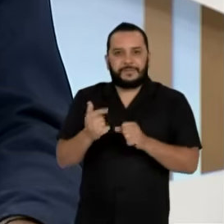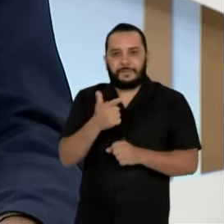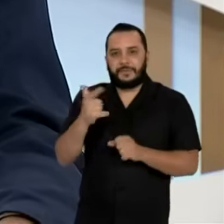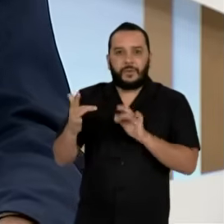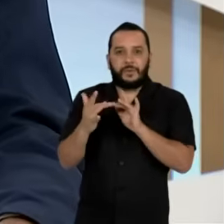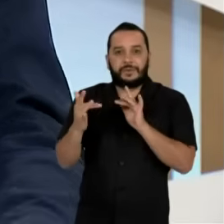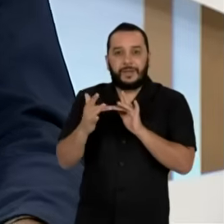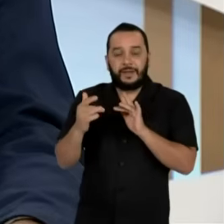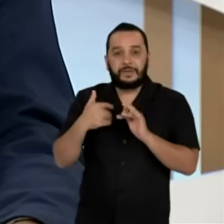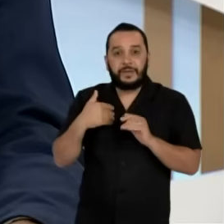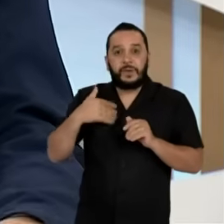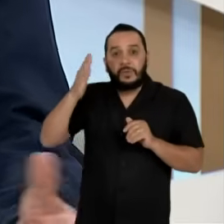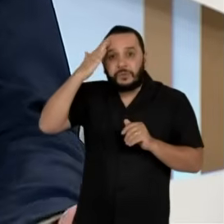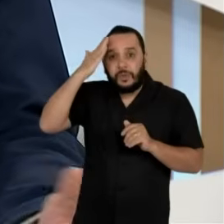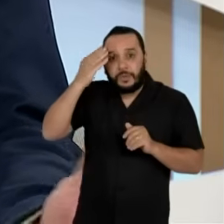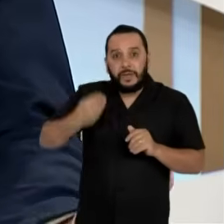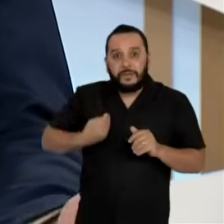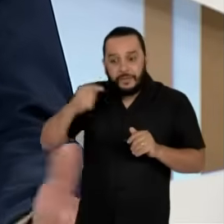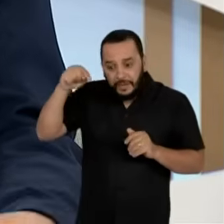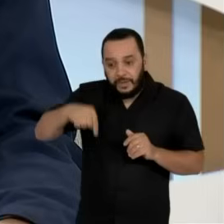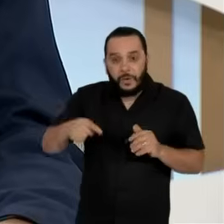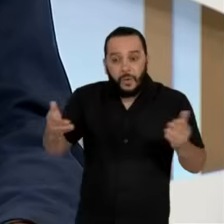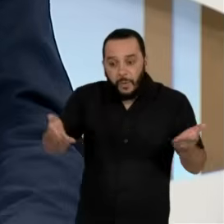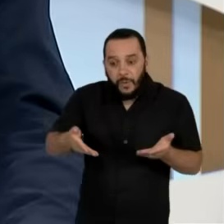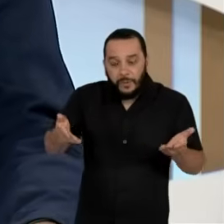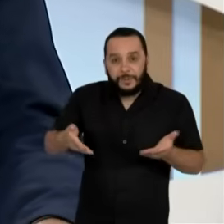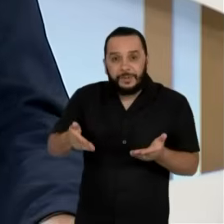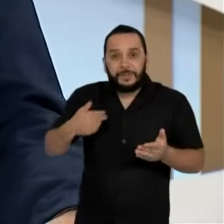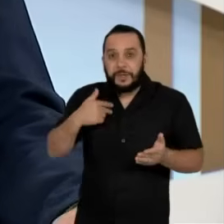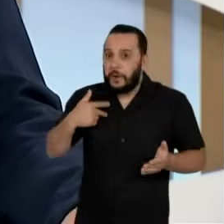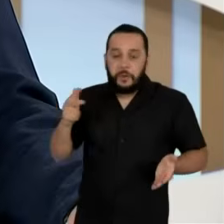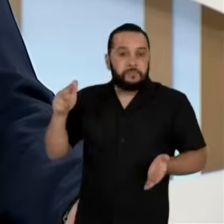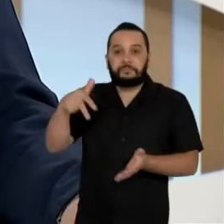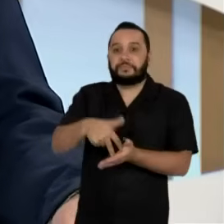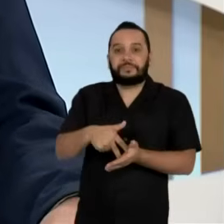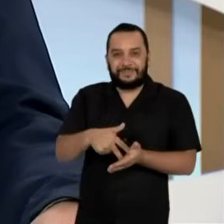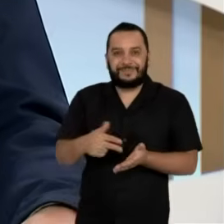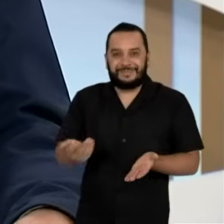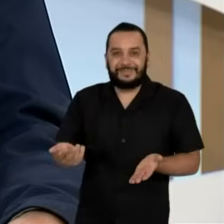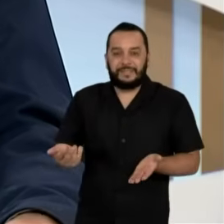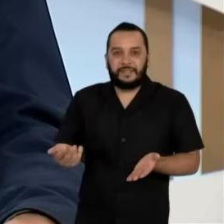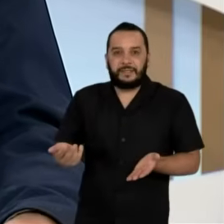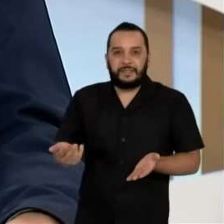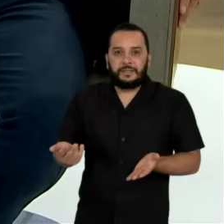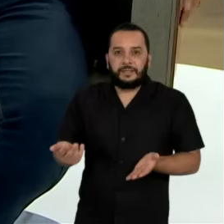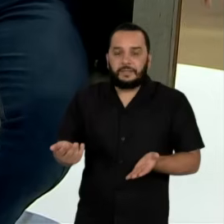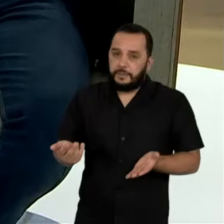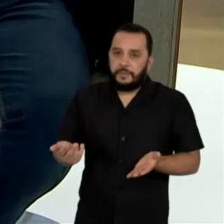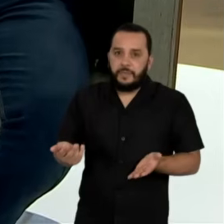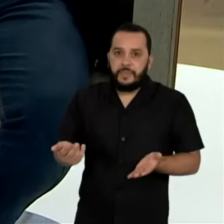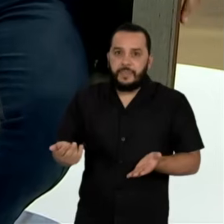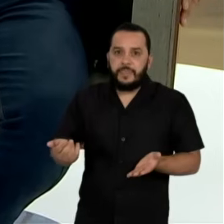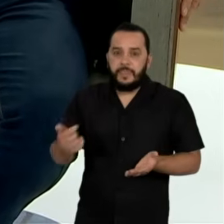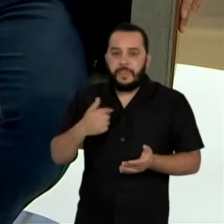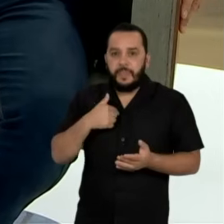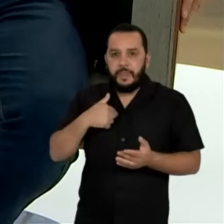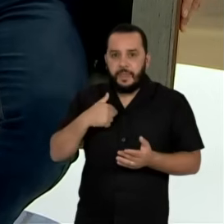esse programa hoje, né? E aqui estou em São Paulo, de repente, né? Saindo do mato. Então, estou tomando